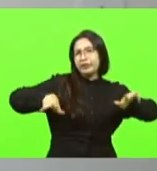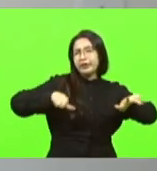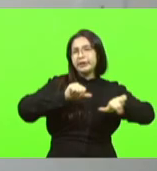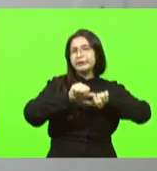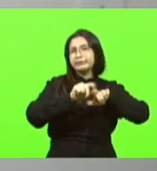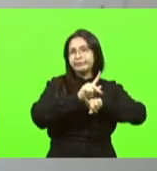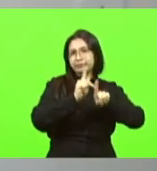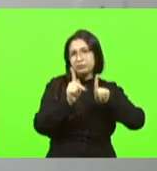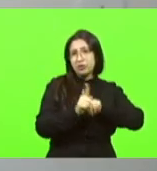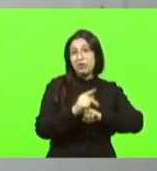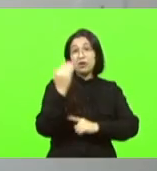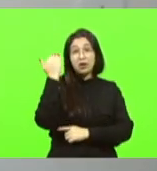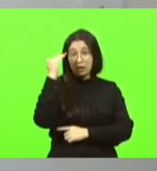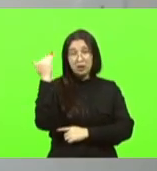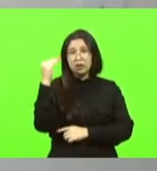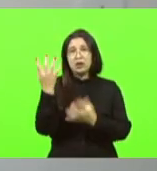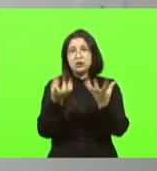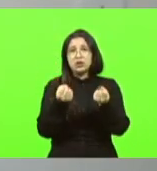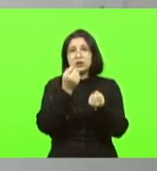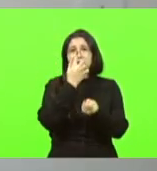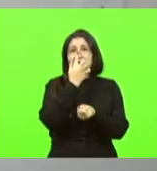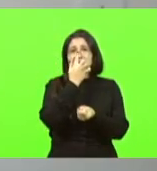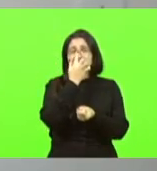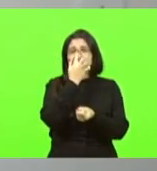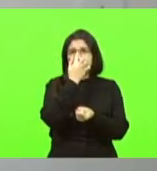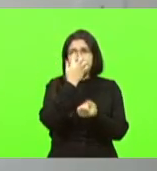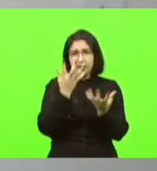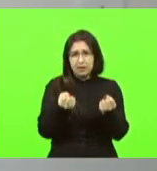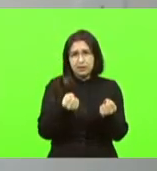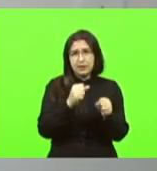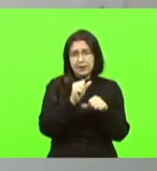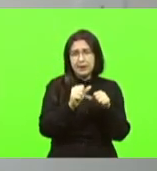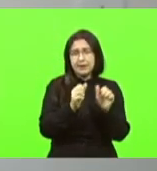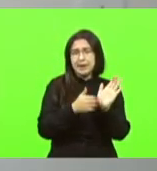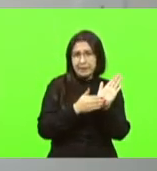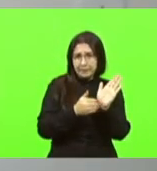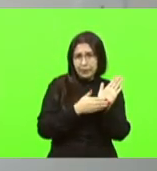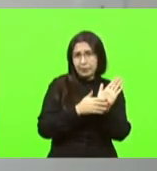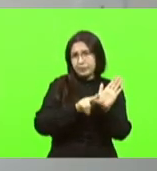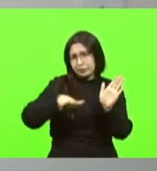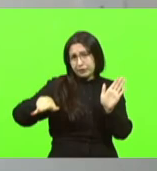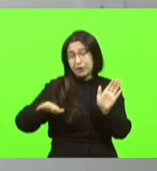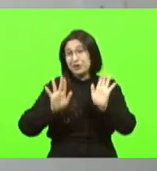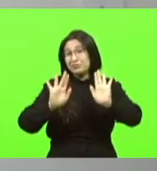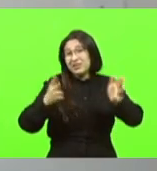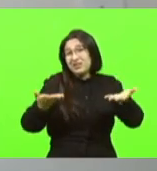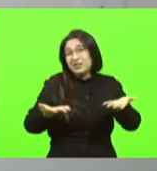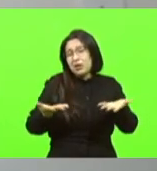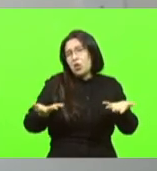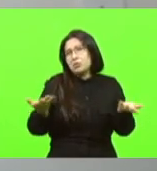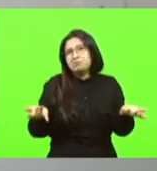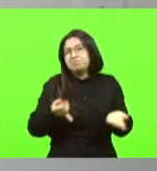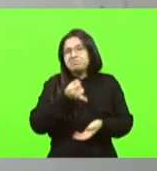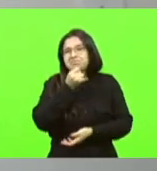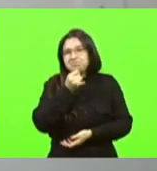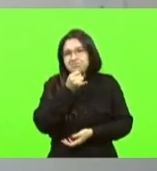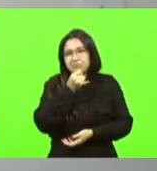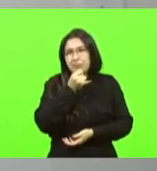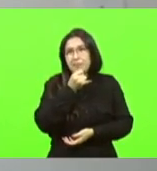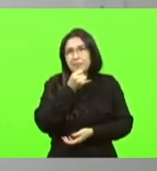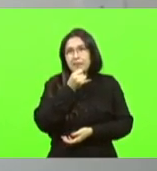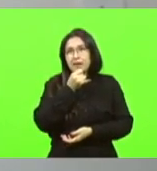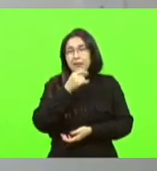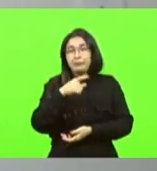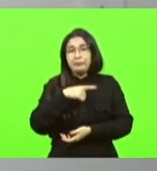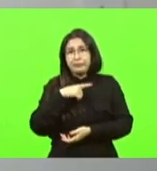gente entende recebe que a carta a reforma as propostas mas agora é tem